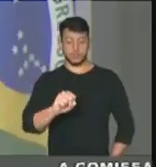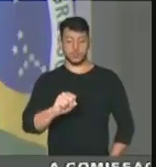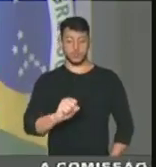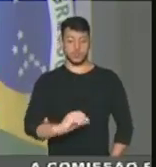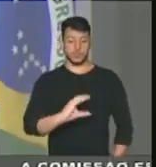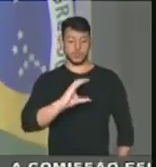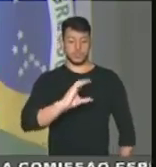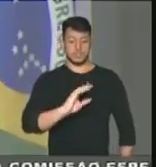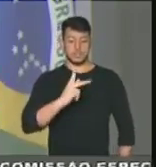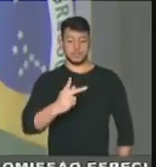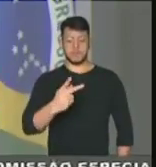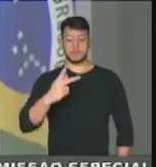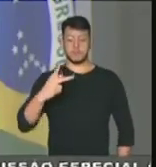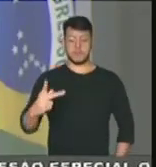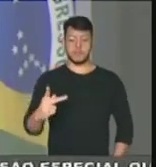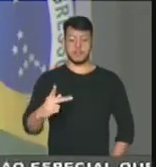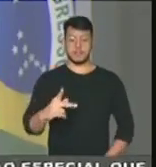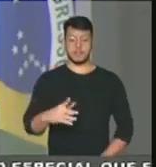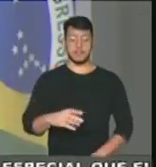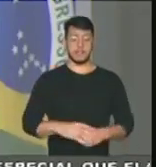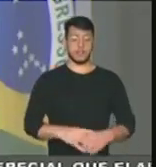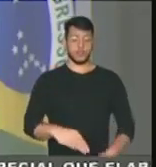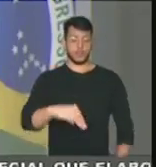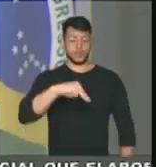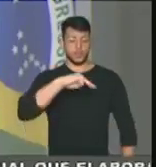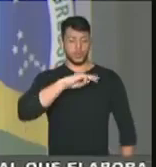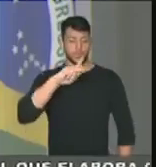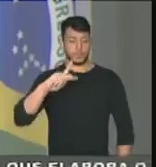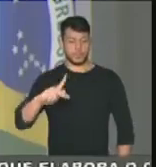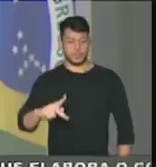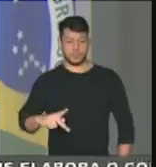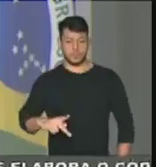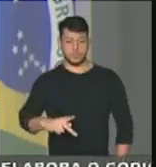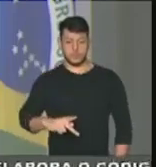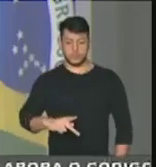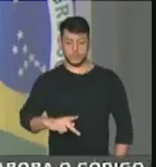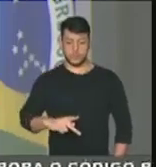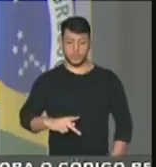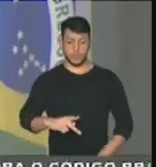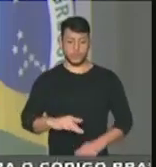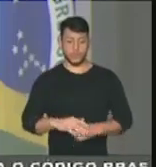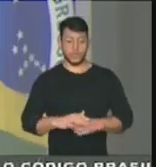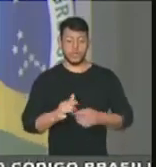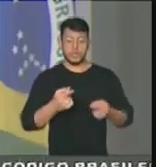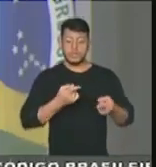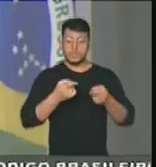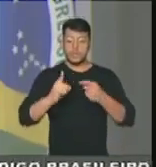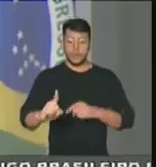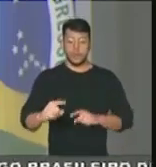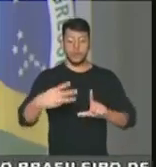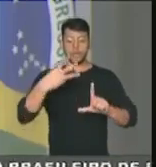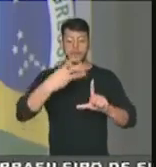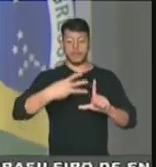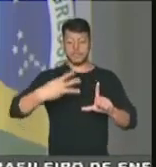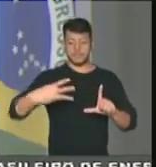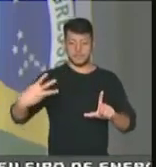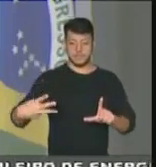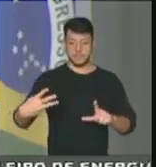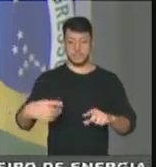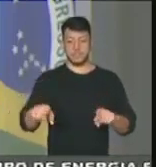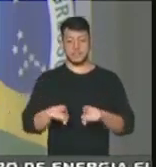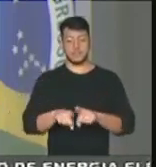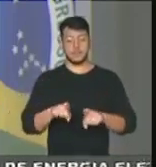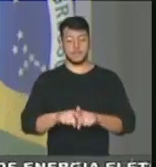no ministério público federal em qualquer instância cabível contra netflix ea produtora